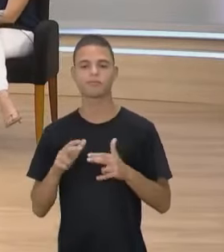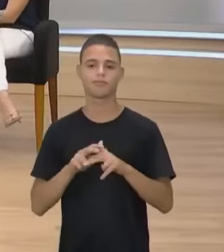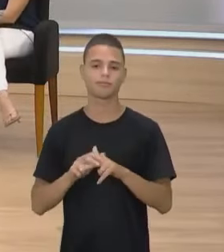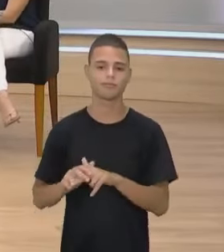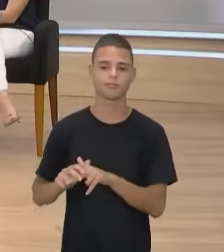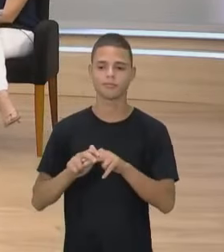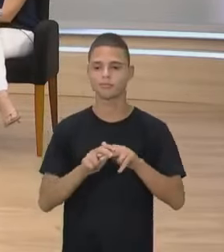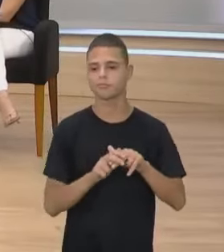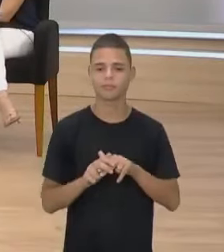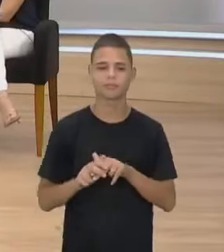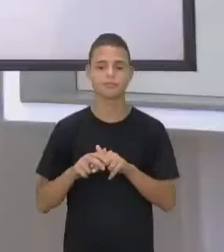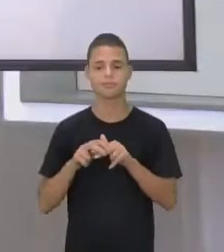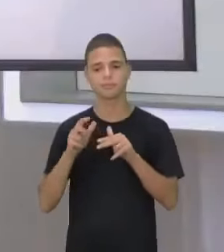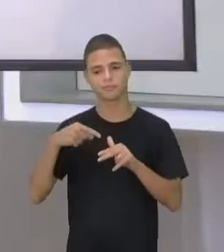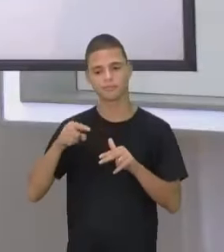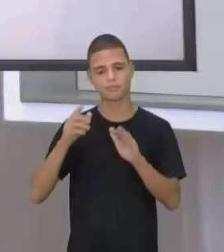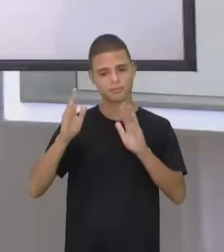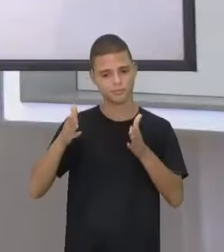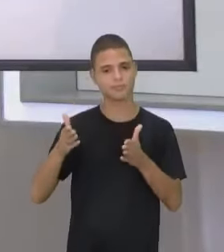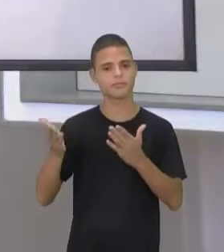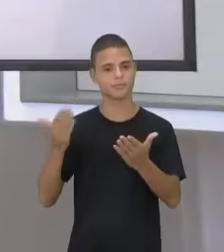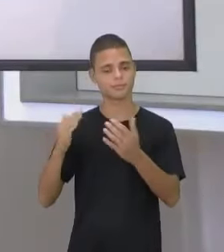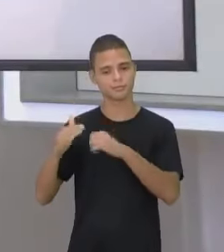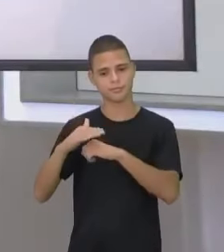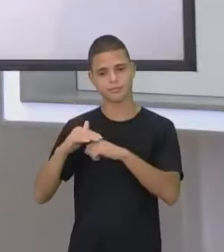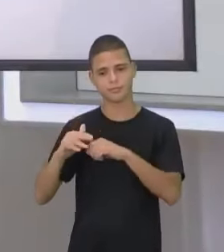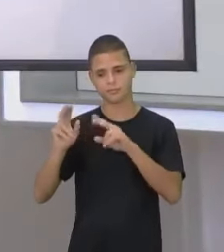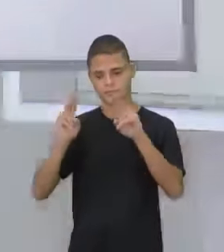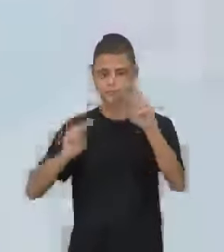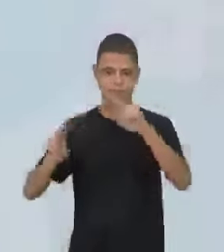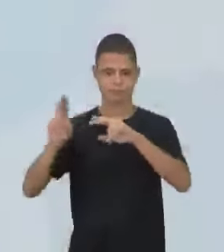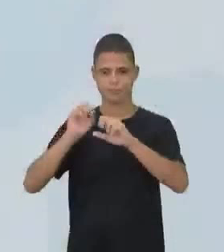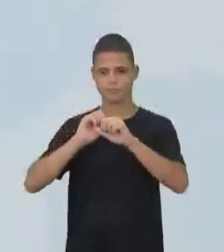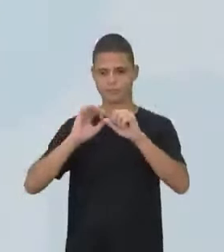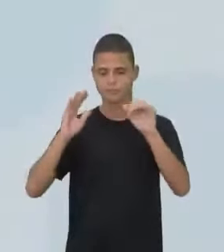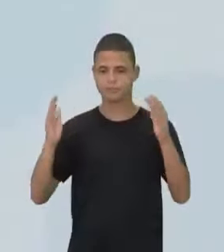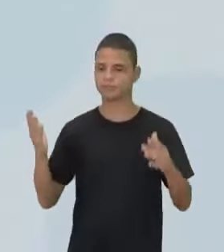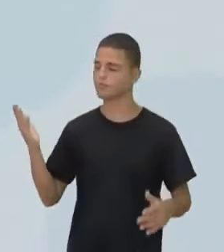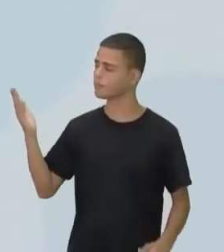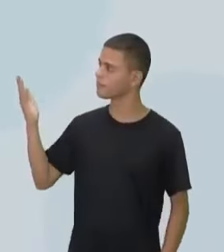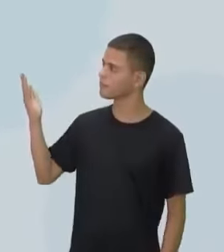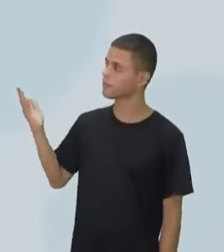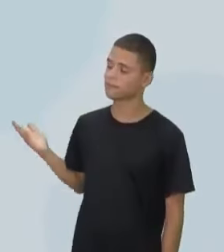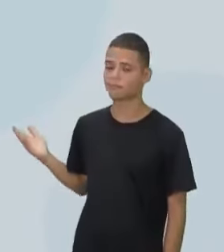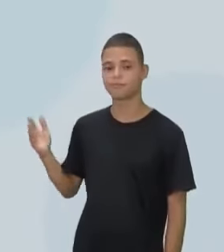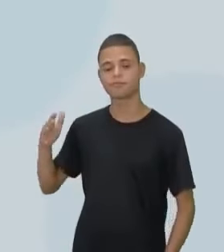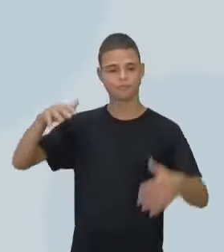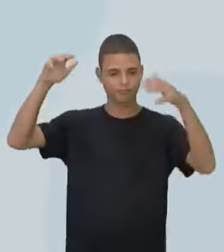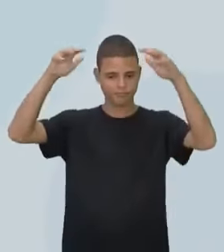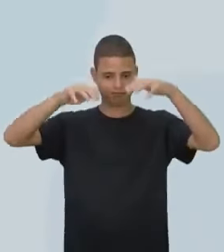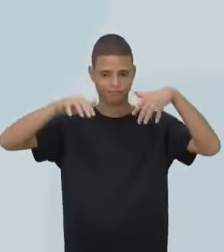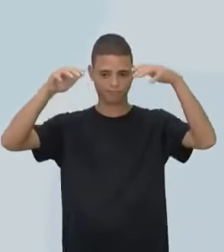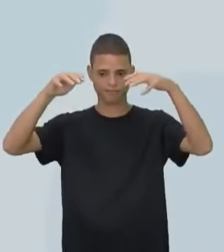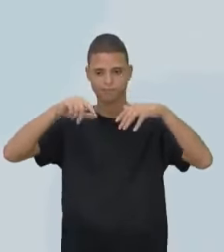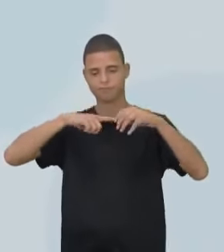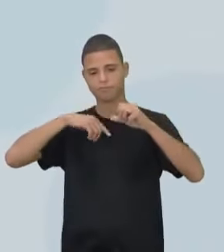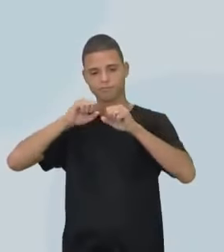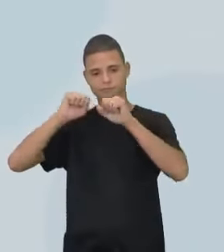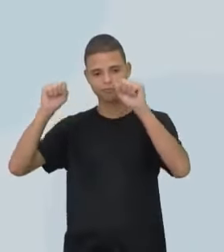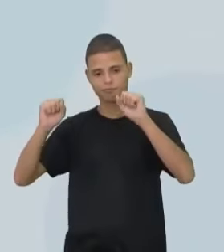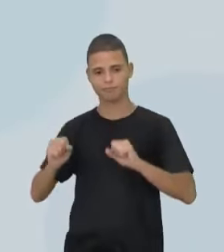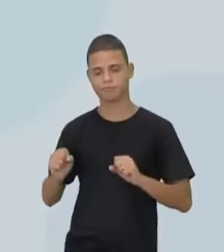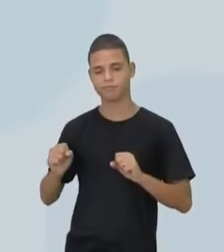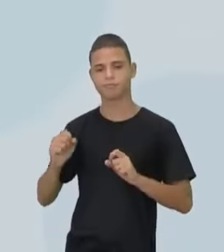né, que a gente acabou já falando, aqui fica de forma visual, né? A chuva, quando ela interage no sistema, a gente fala